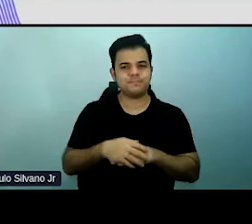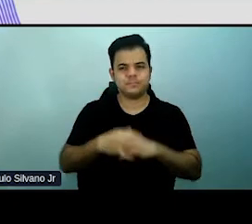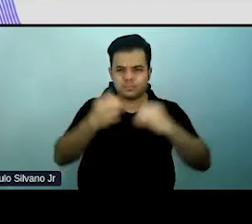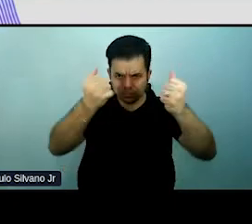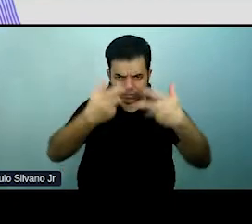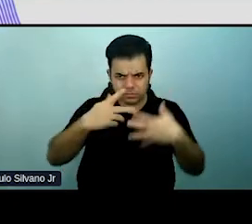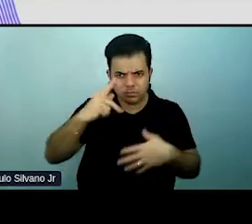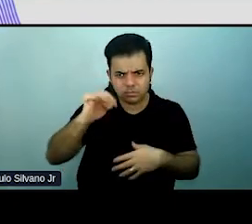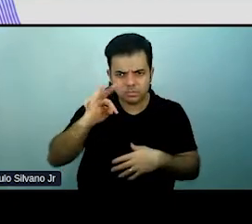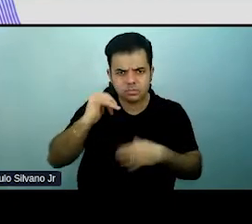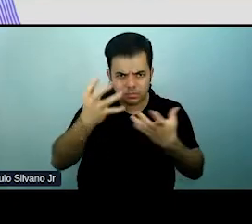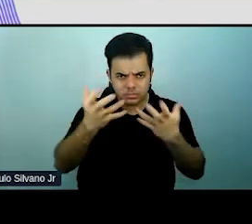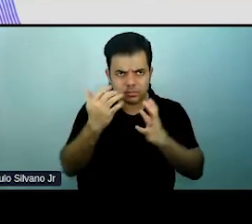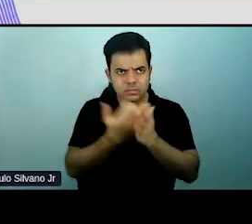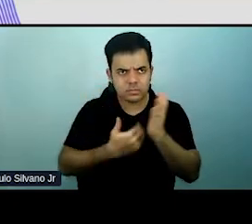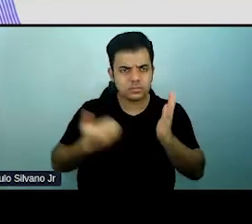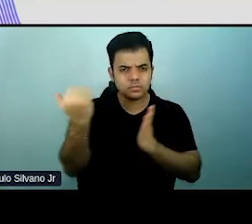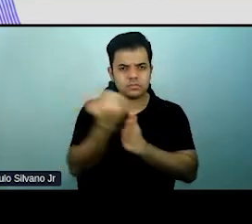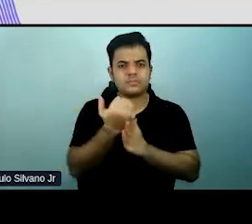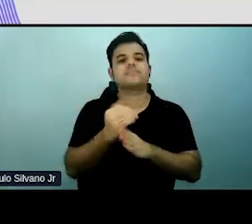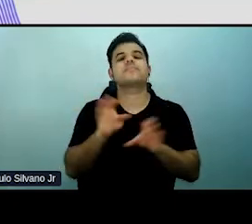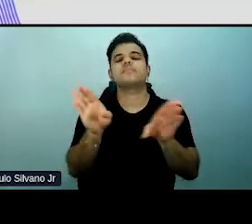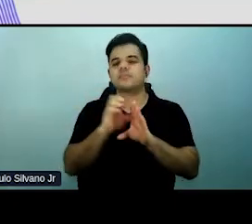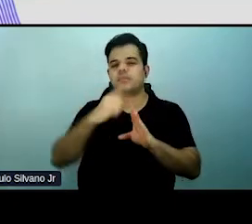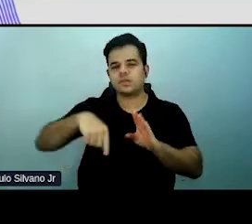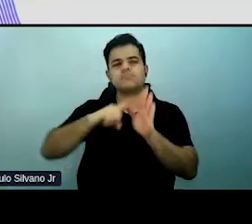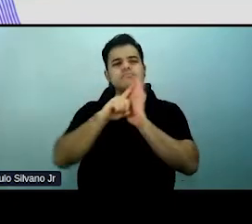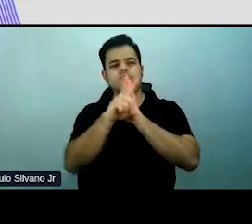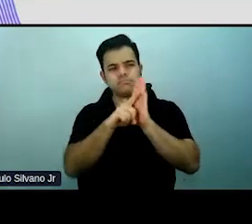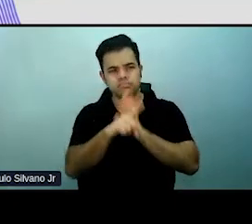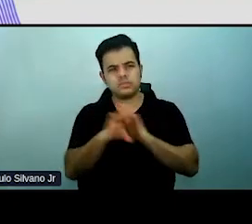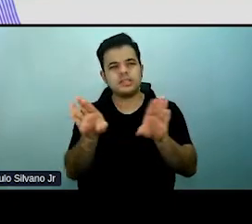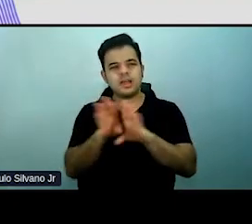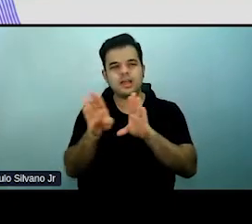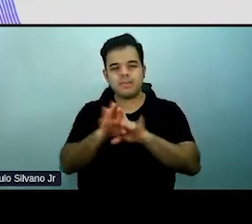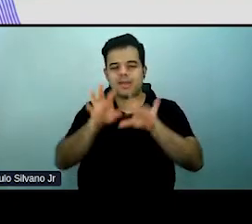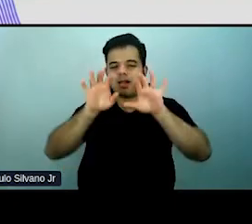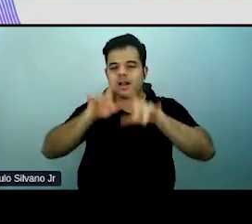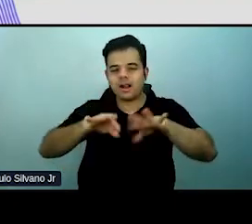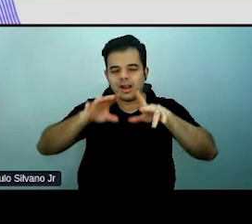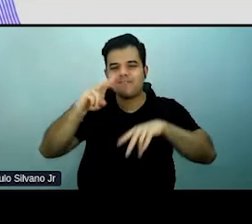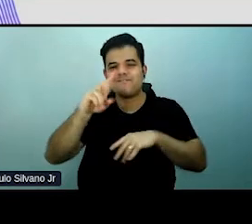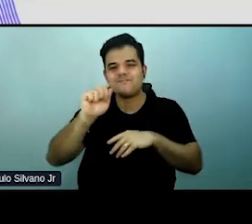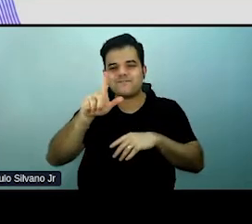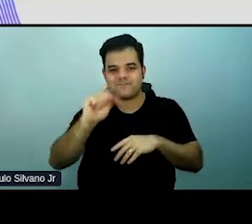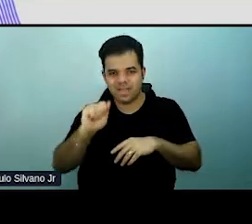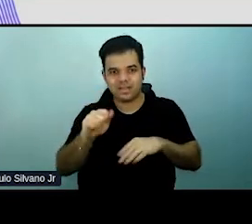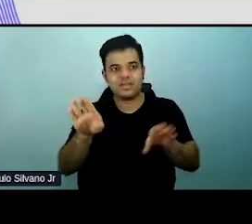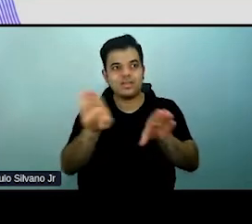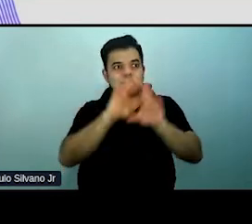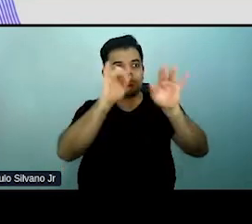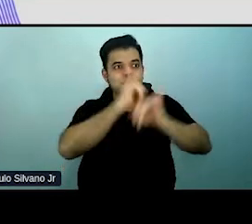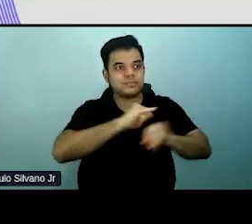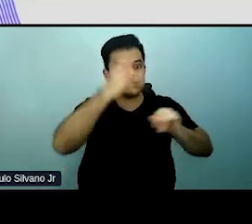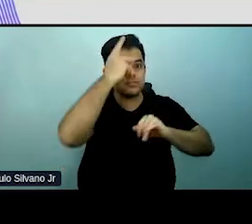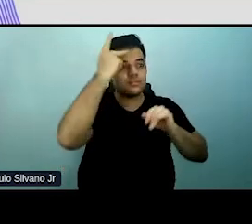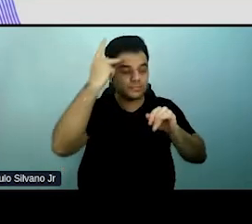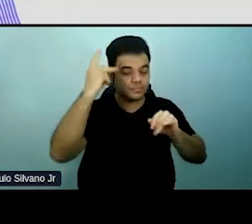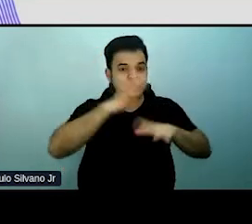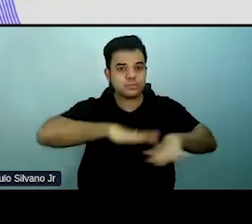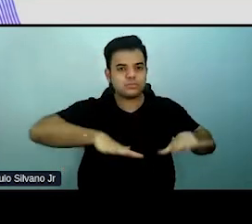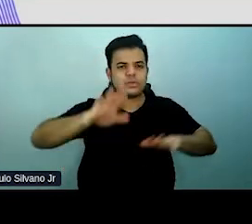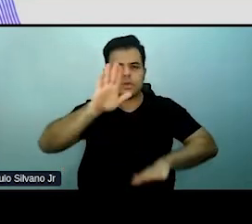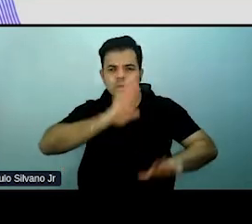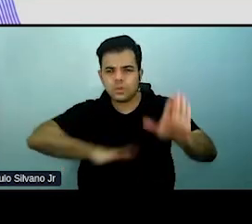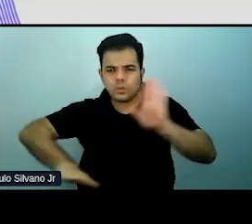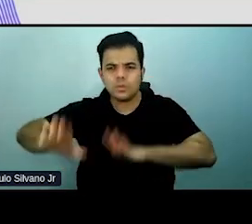E muito da linha, né, Wanda, do que a gente já pesquisou, como a gente escreve a vaga e daí o público que a gente atinge. Então, o cuidado